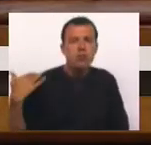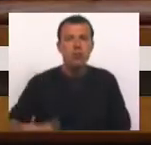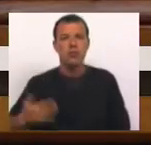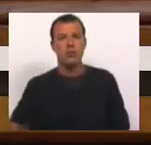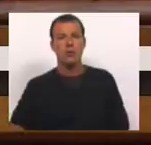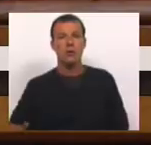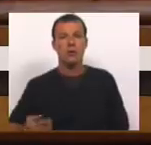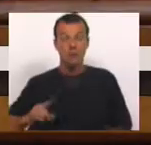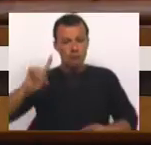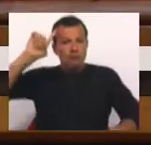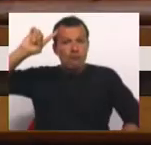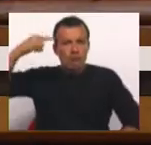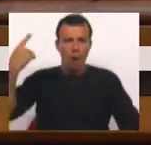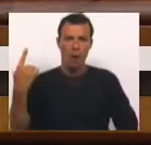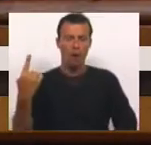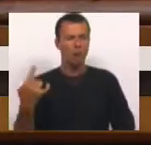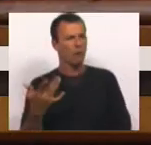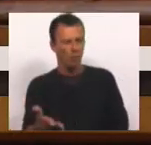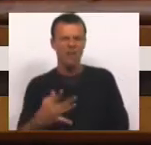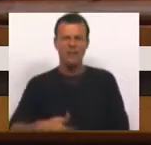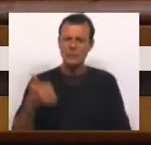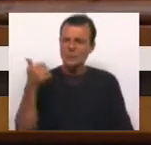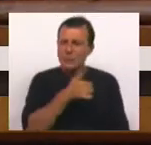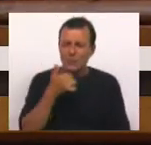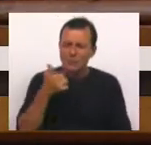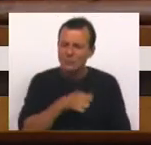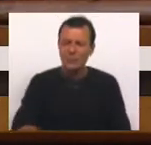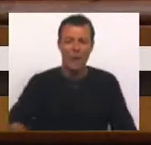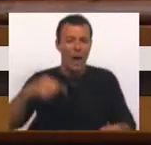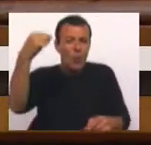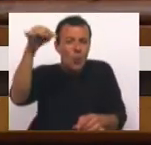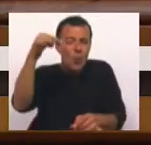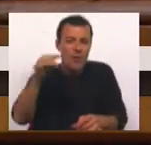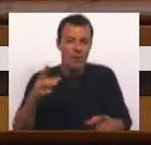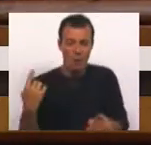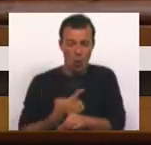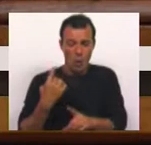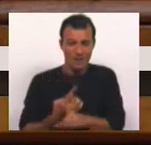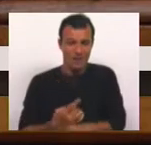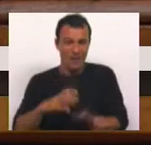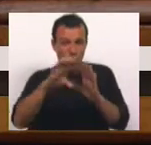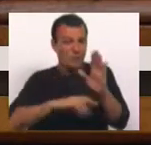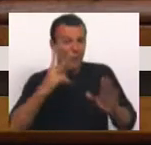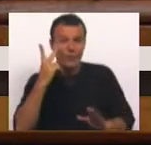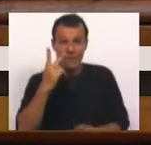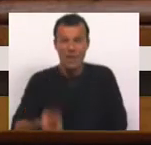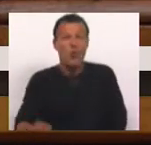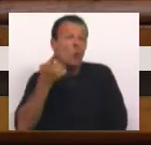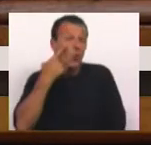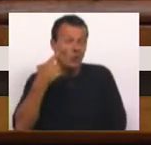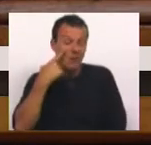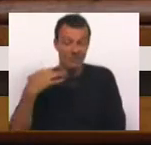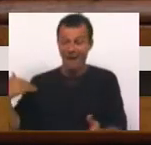que, sabendo conscientemente que a agonia tortuosa é a única expressão de vida que conhecerá até ao dia da sua